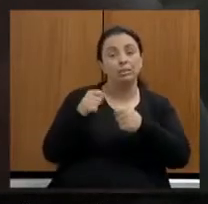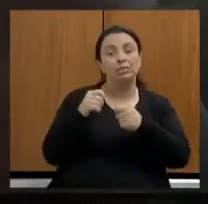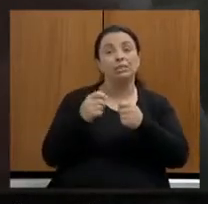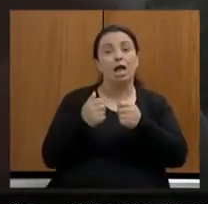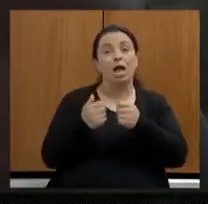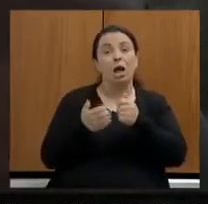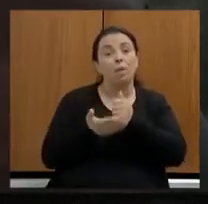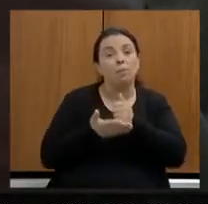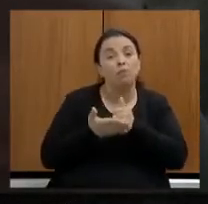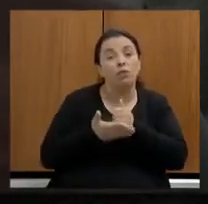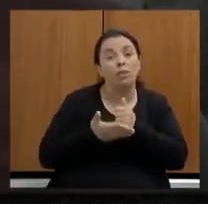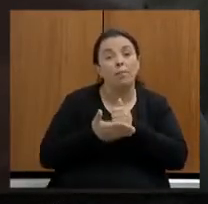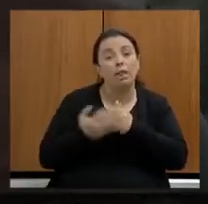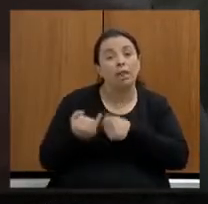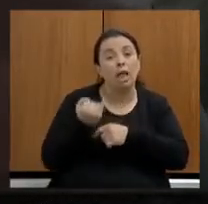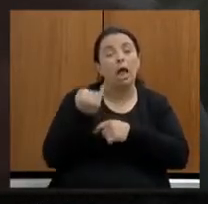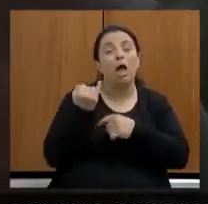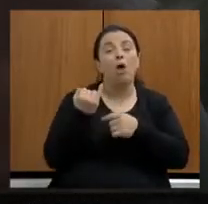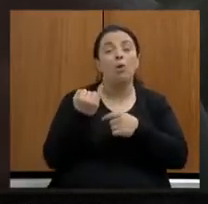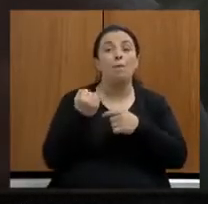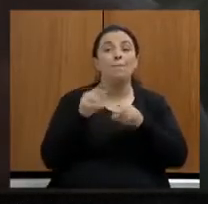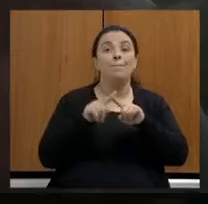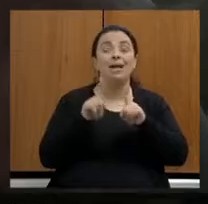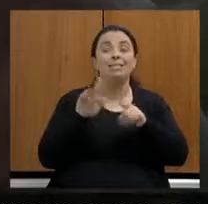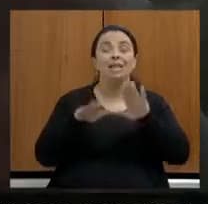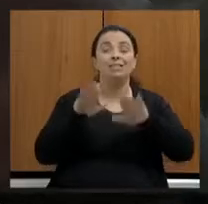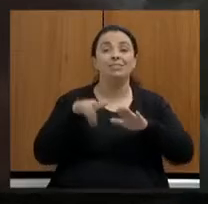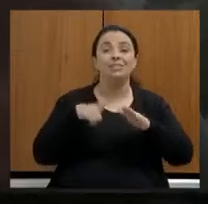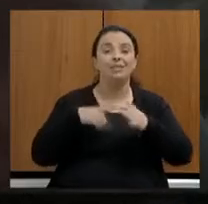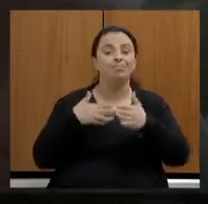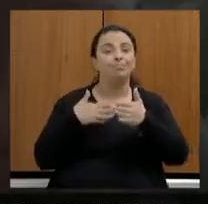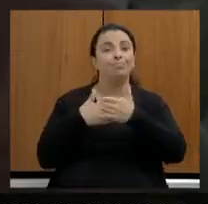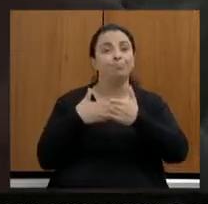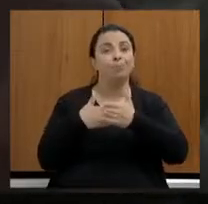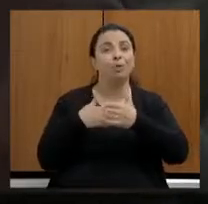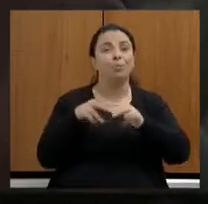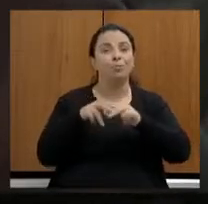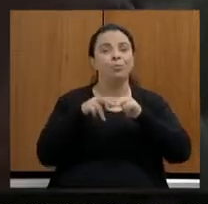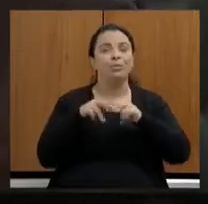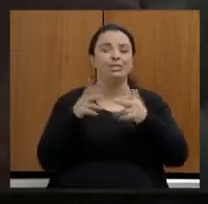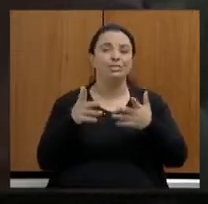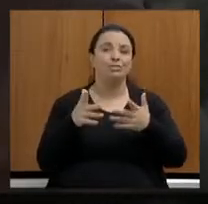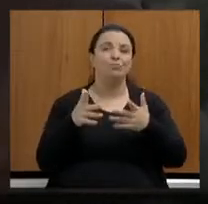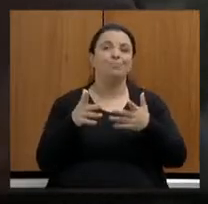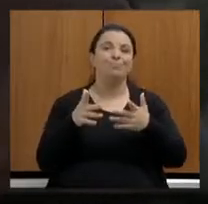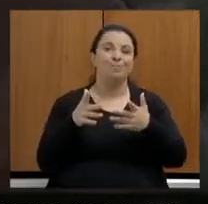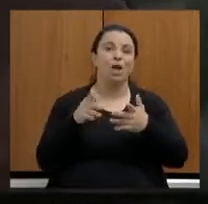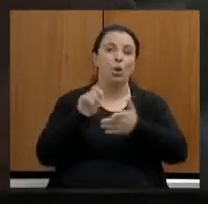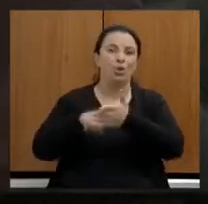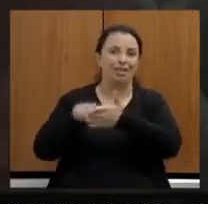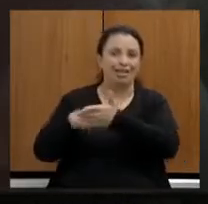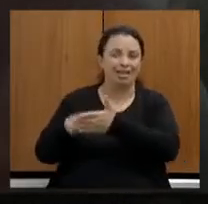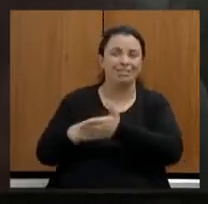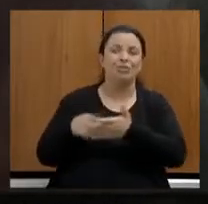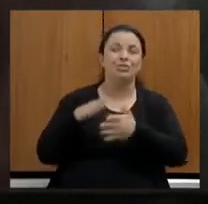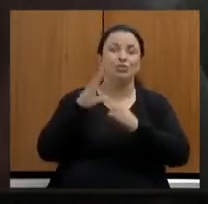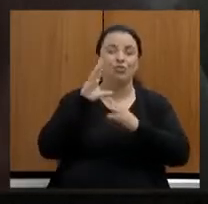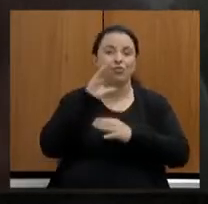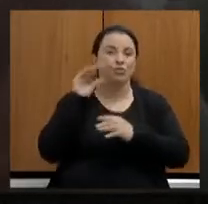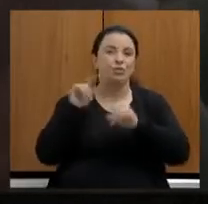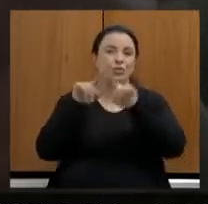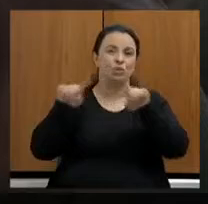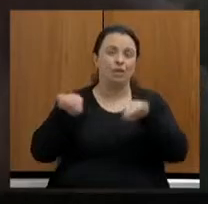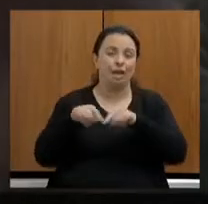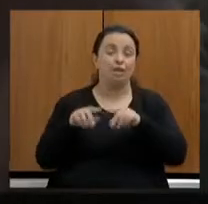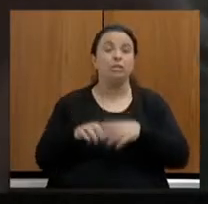e o que acaba sempre esbarrando Deputado é no tema do dia pessoal né E aí nós voltamos aquela situação